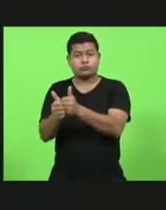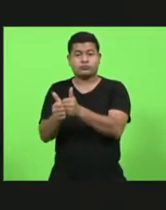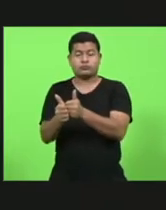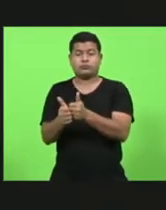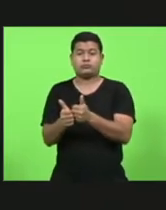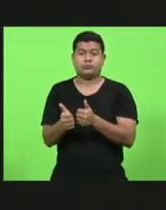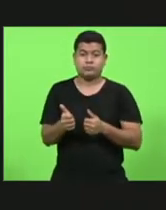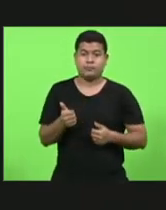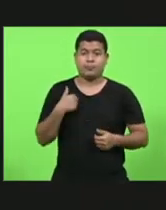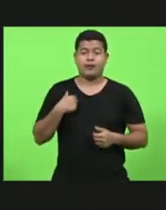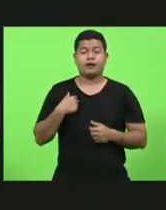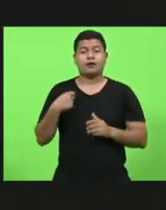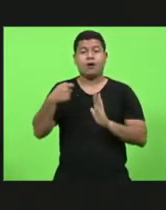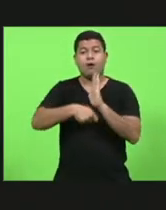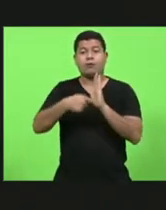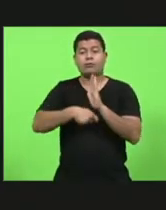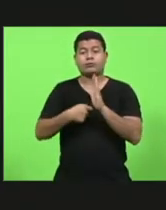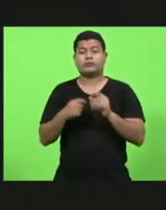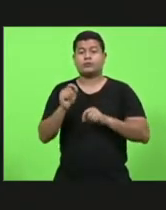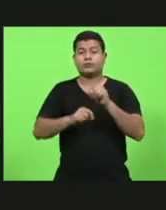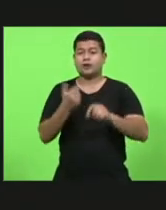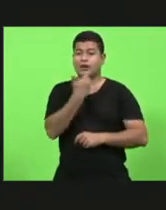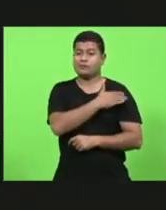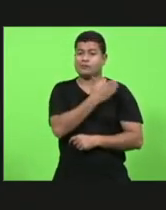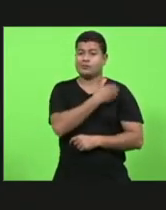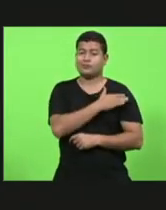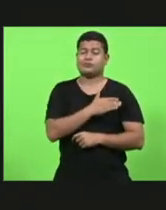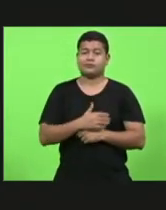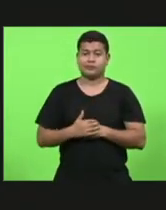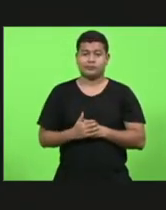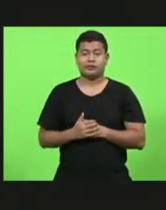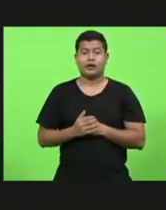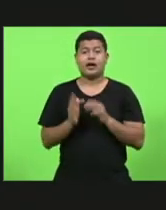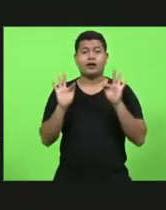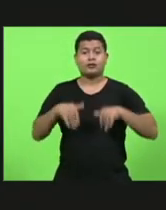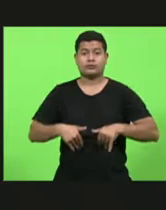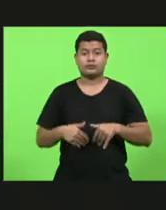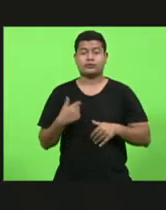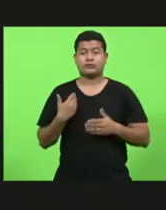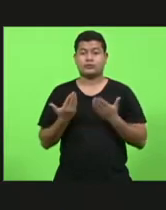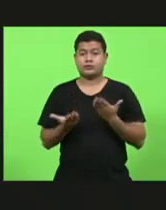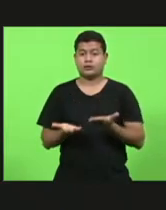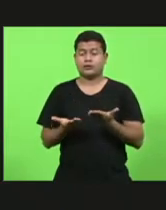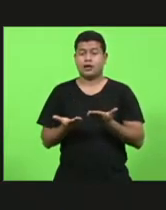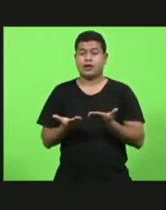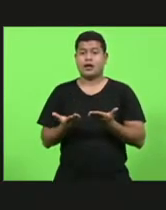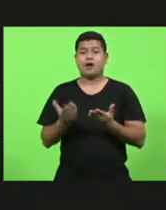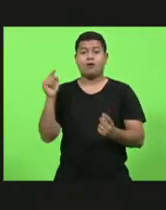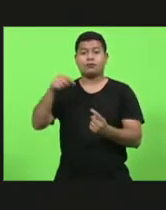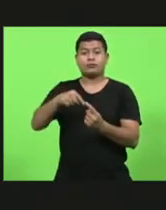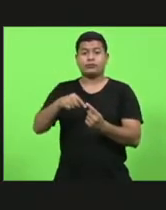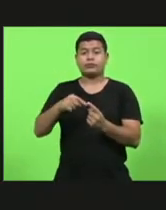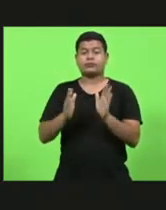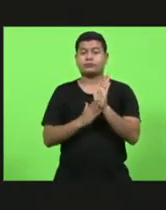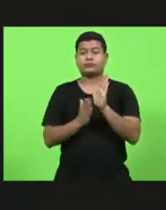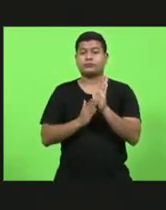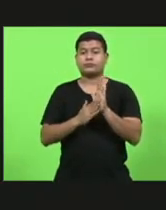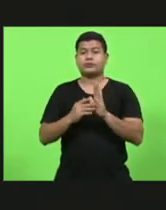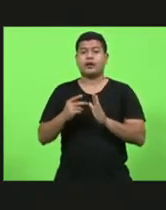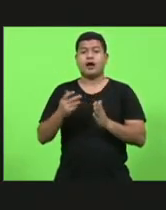a discriminação e o preconceito. Por fim, atinente ao objetivo pretendido pelo projeto de lei em